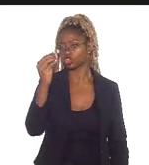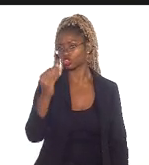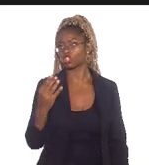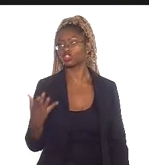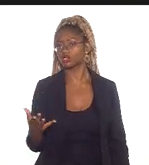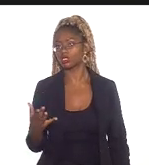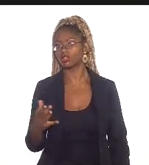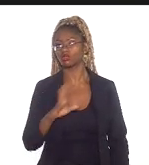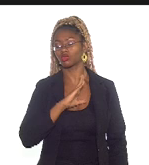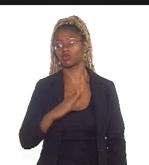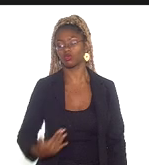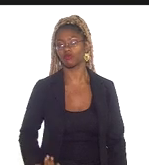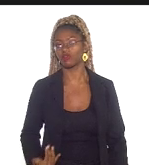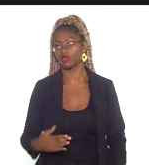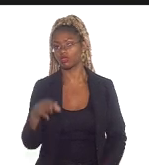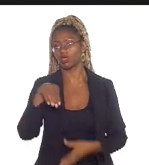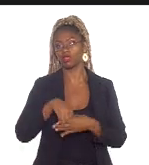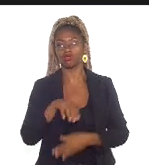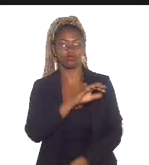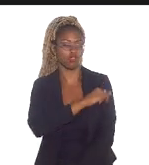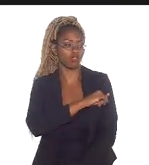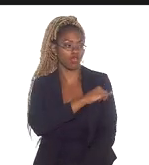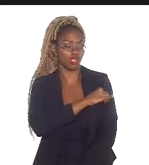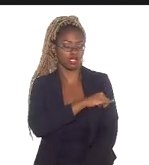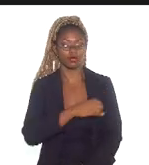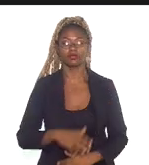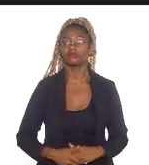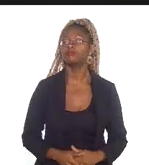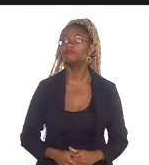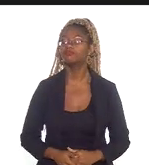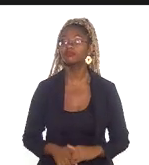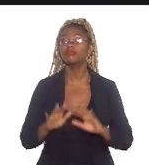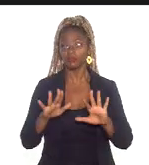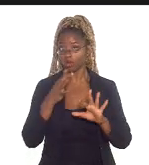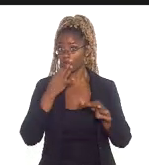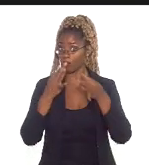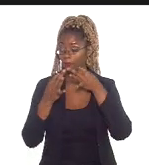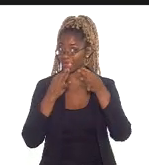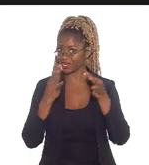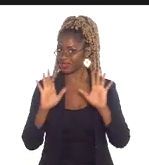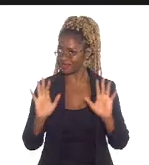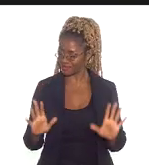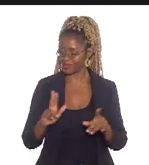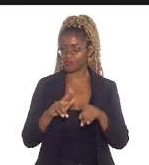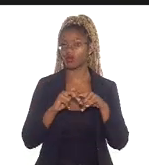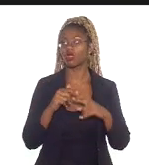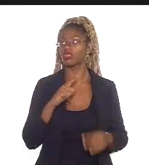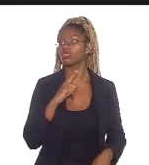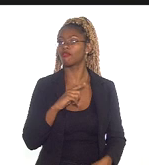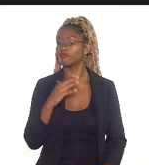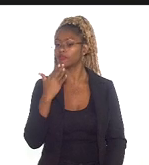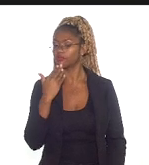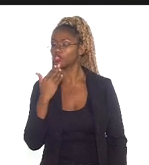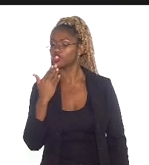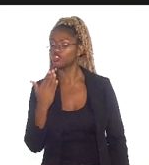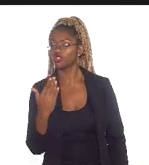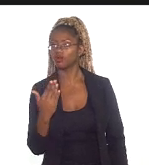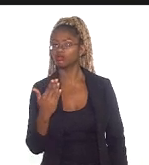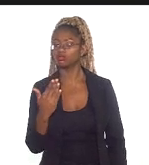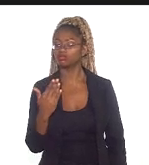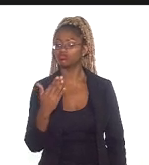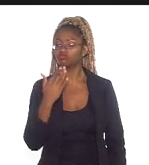dentro do Rio de Janeiro. E eu queria fazer um comentário, porque houve uma solicitação